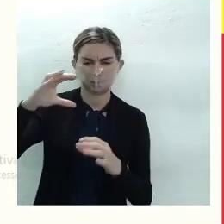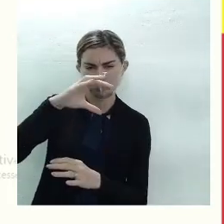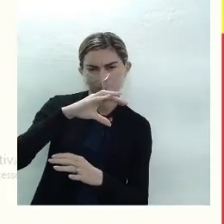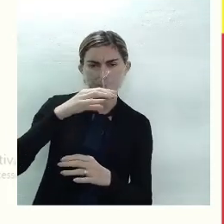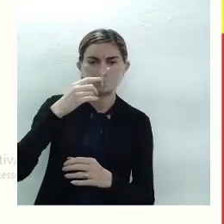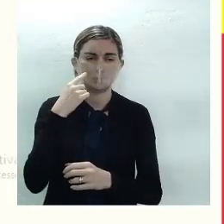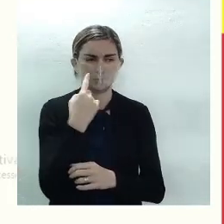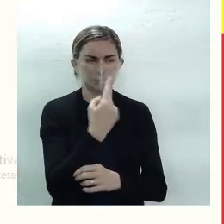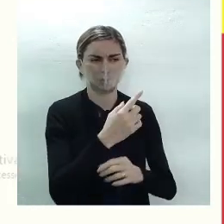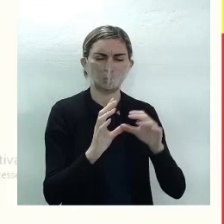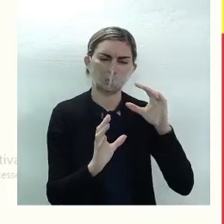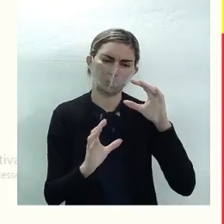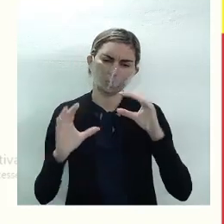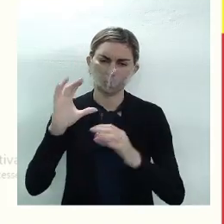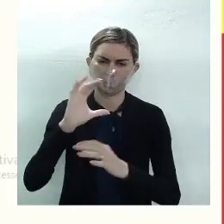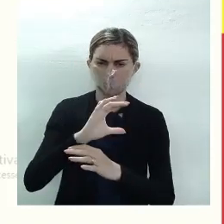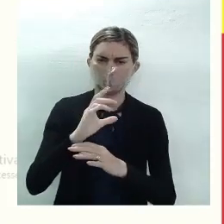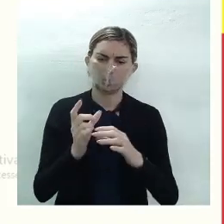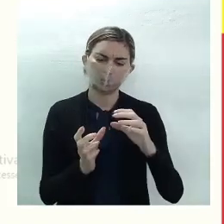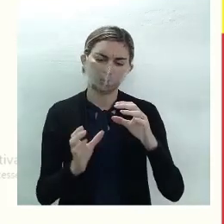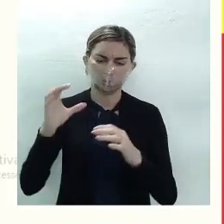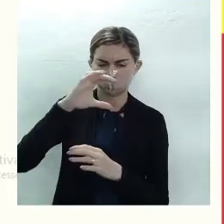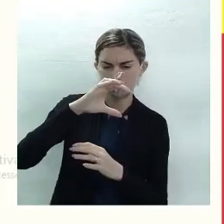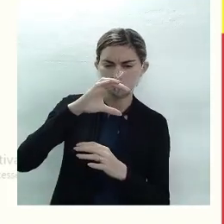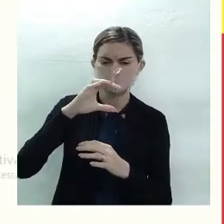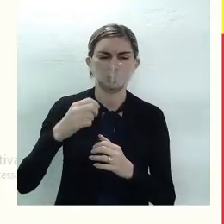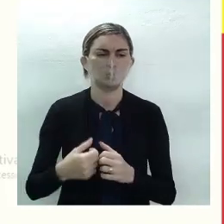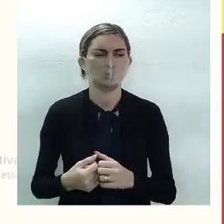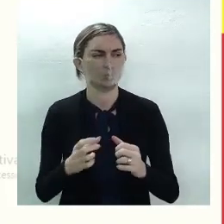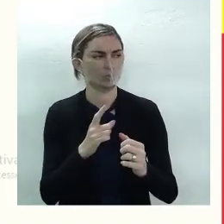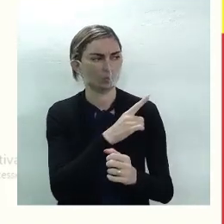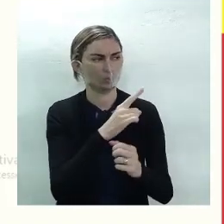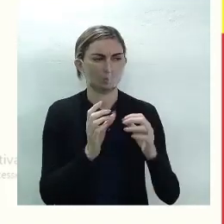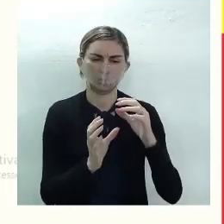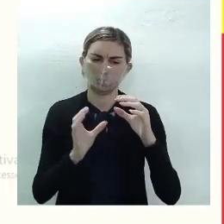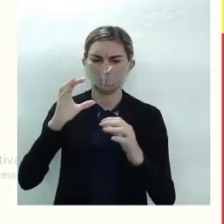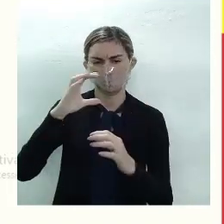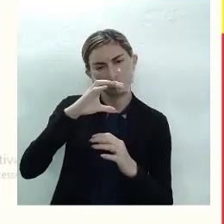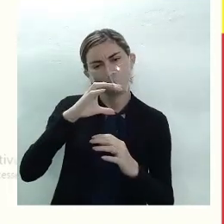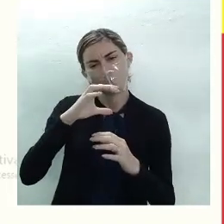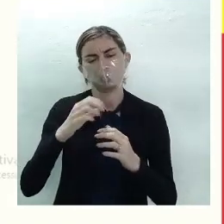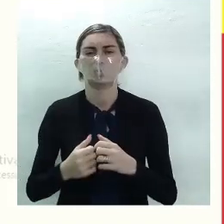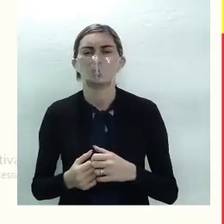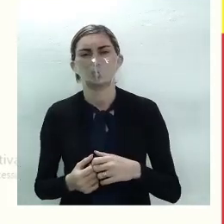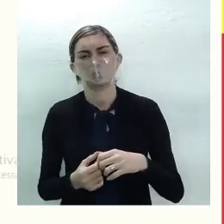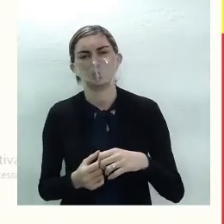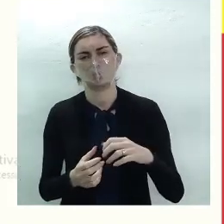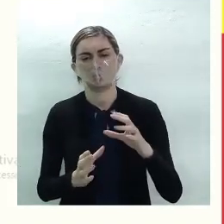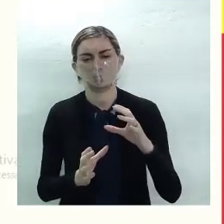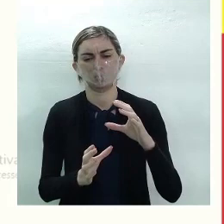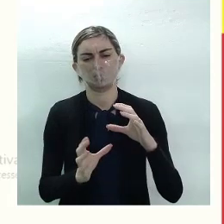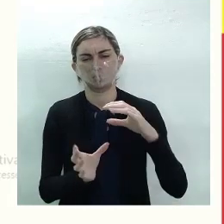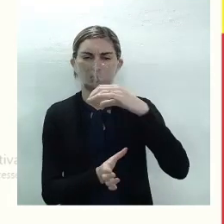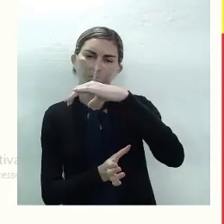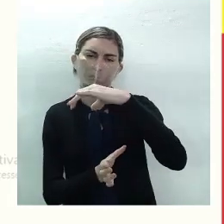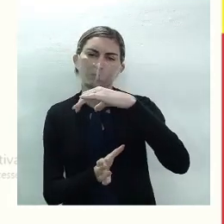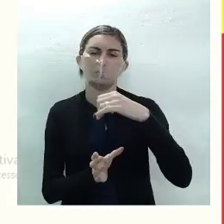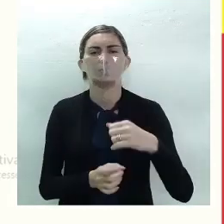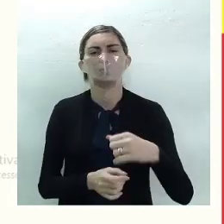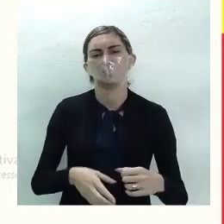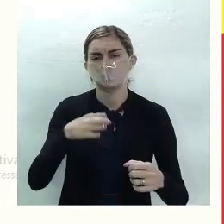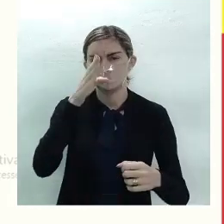que na rotação a figura tem um giro. Vamos dizer, se está horizontal para o lado esquerdo, eu rotaciono, vai